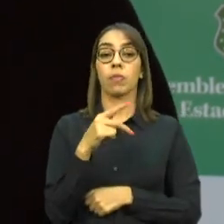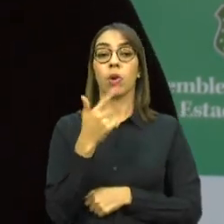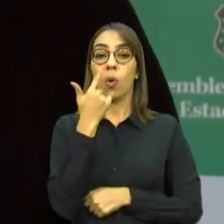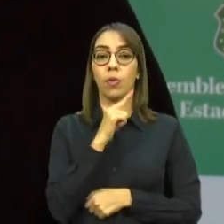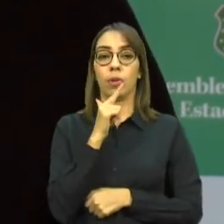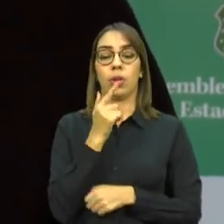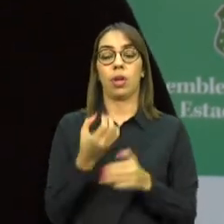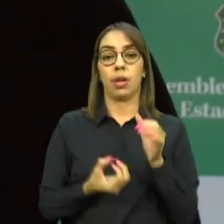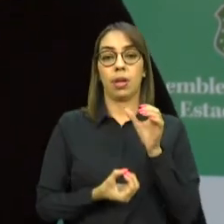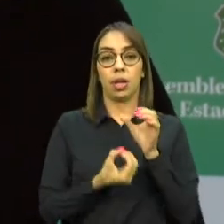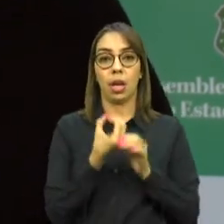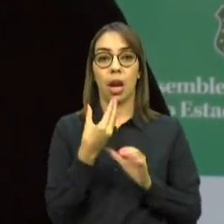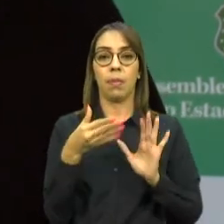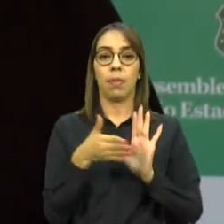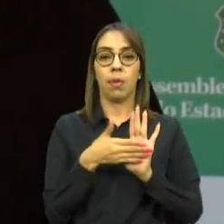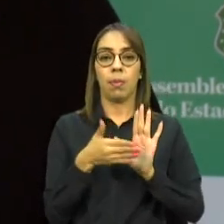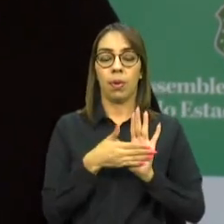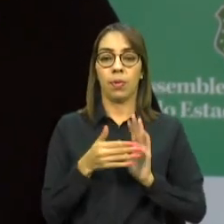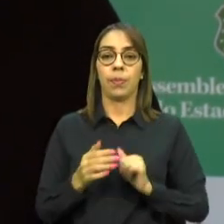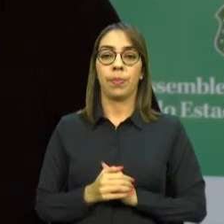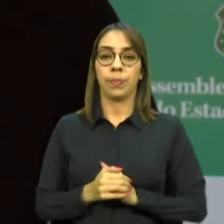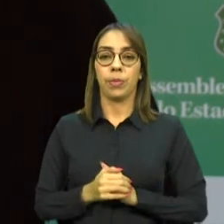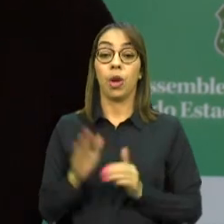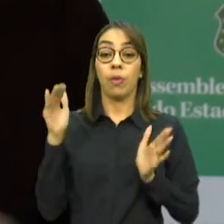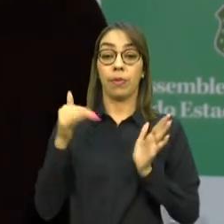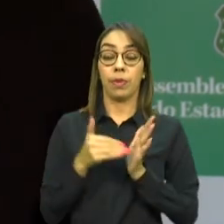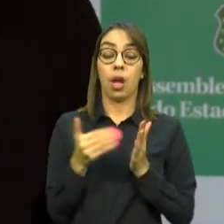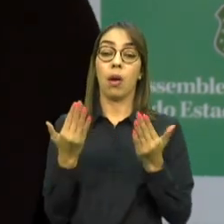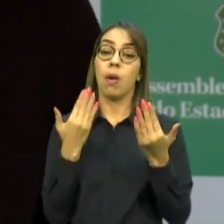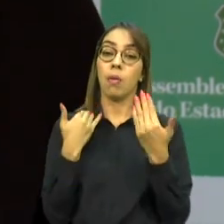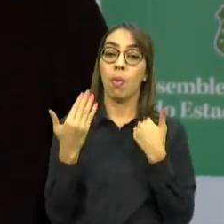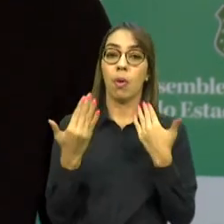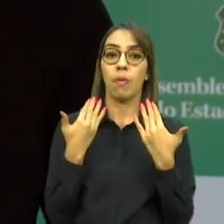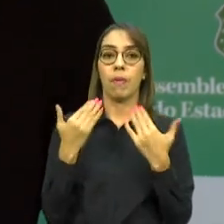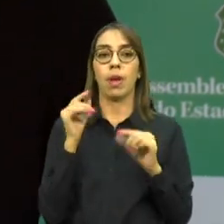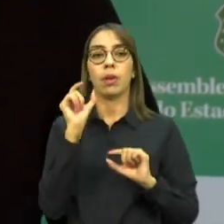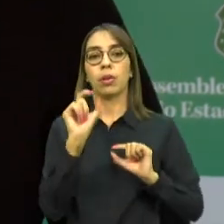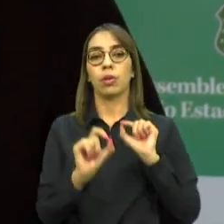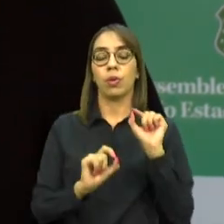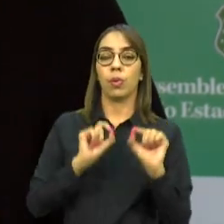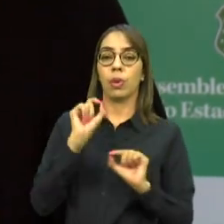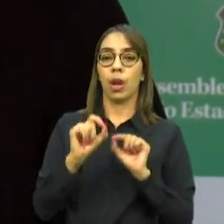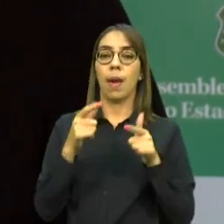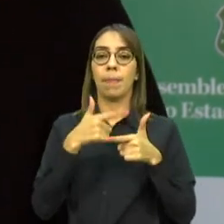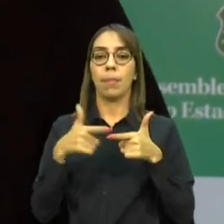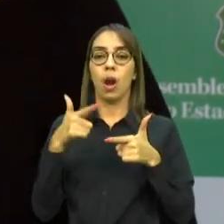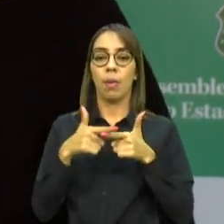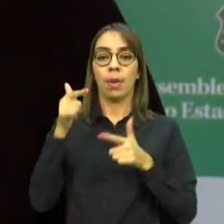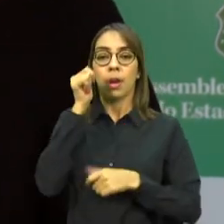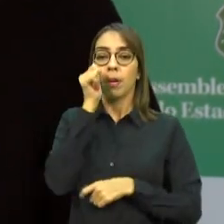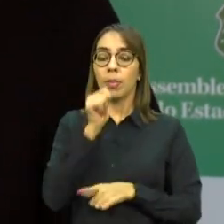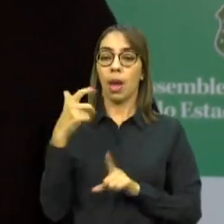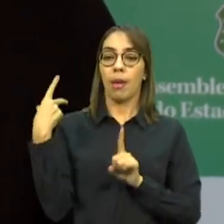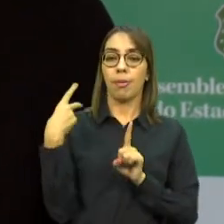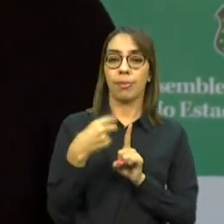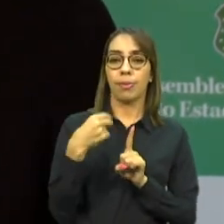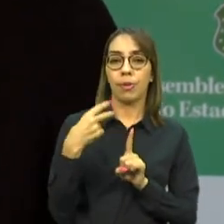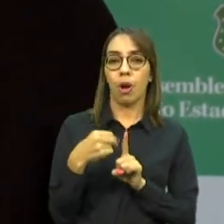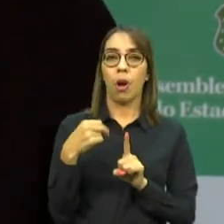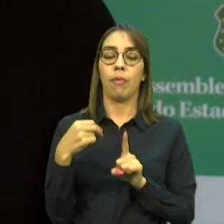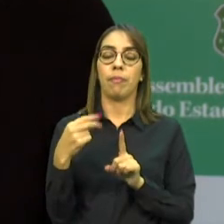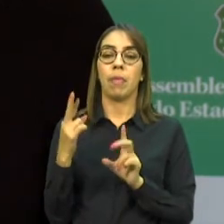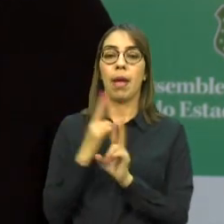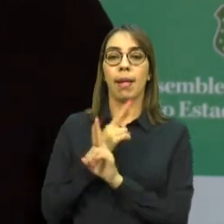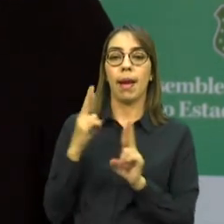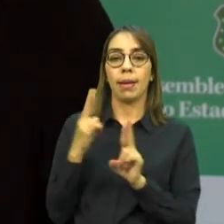uma conversa sobre relacionamento abusivo, onde a gente já convidou também o Movimento de Mulheres, o Conselho de Mulheres aqui do município, aqui,